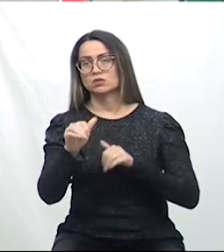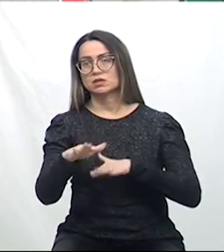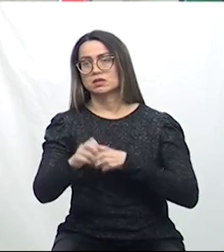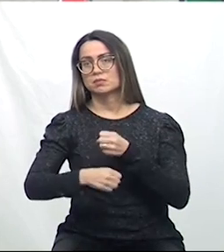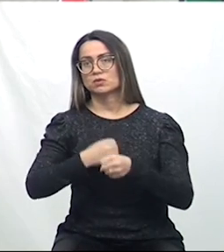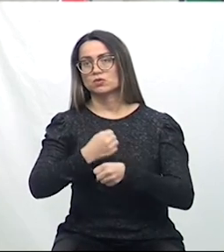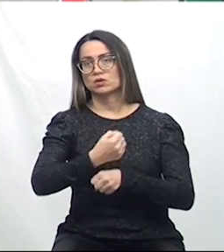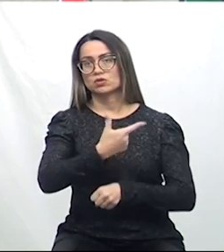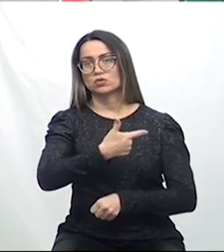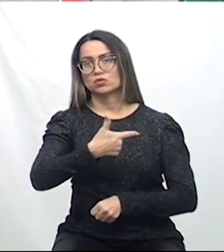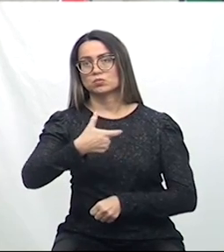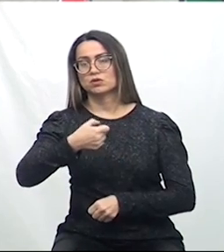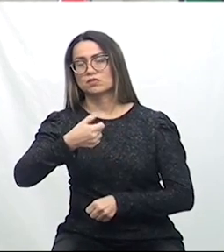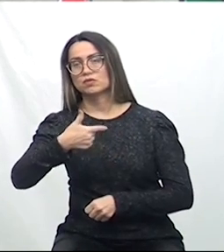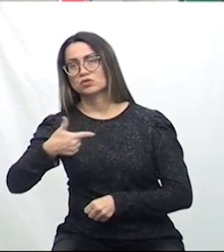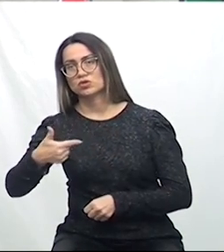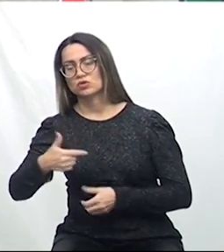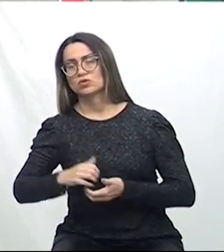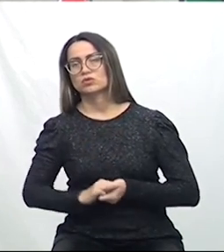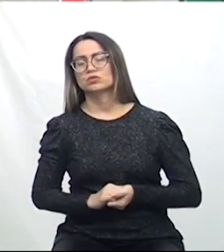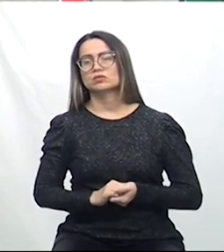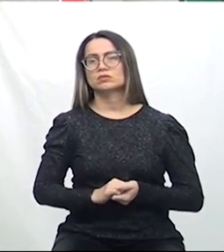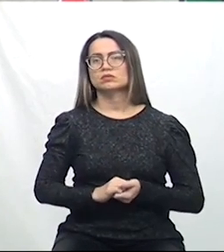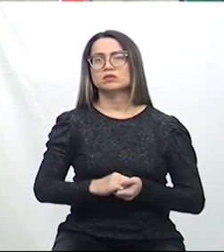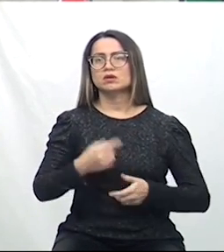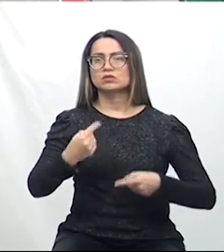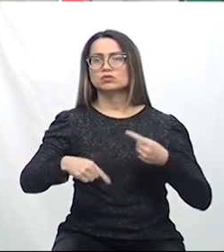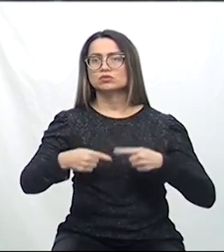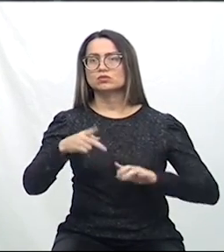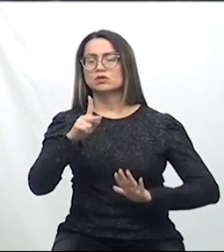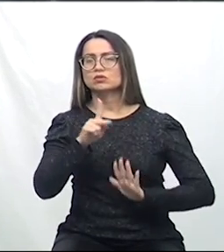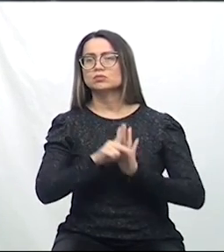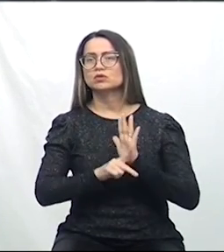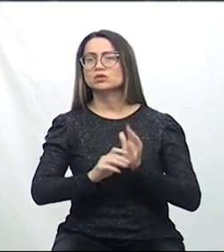de 2022. Em discussão, os projetos.